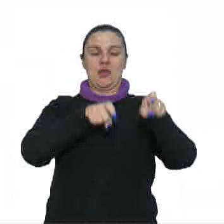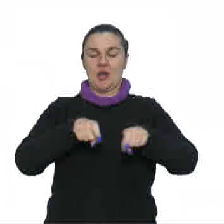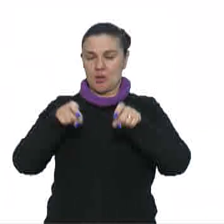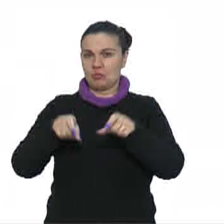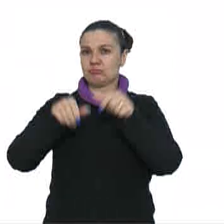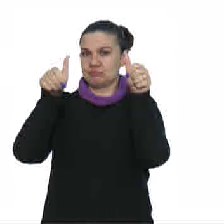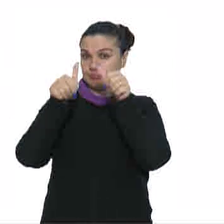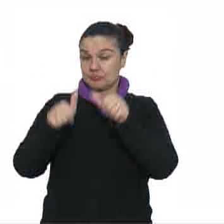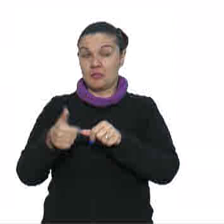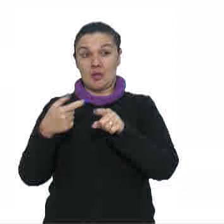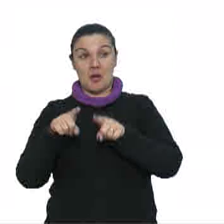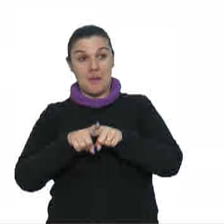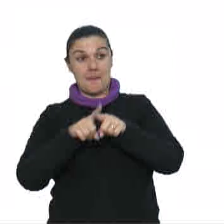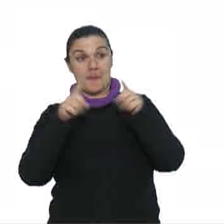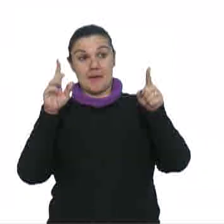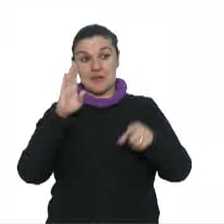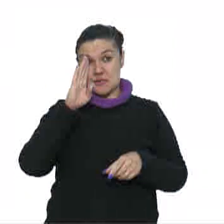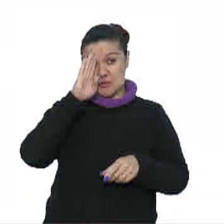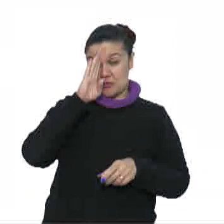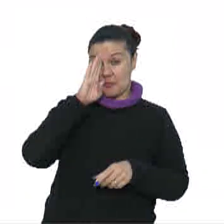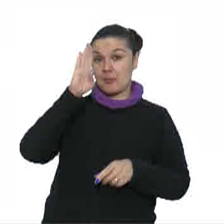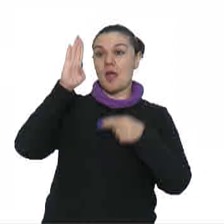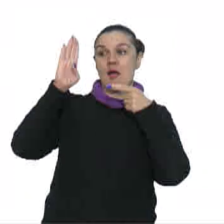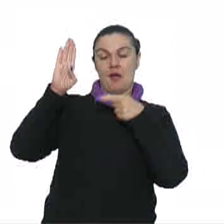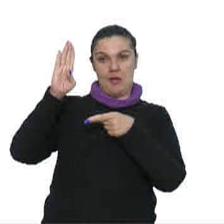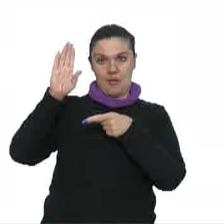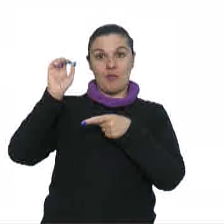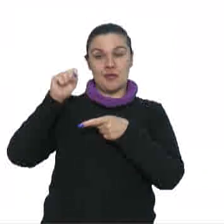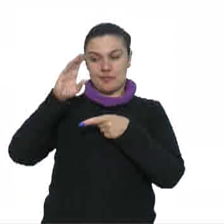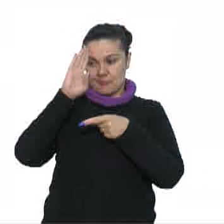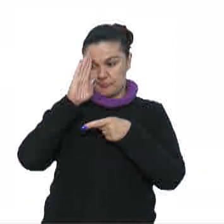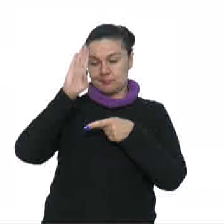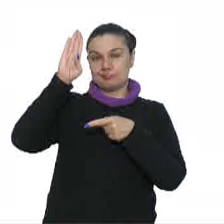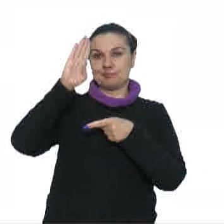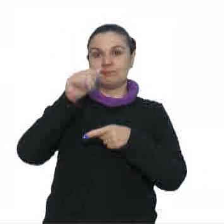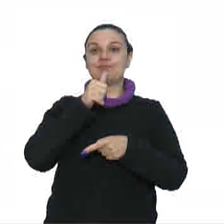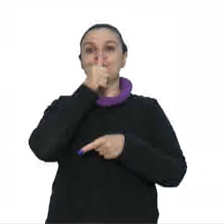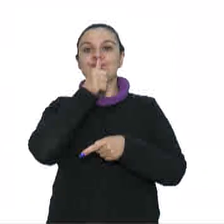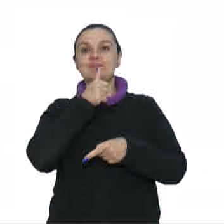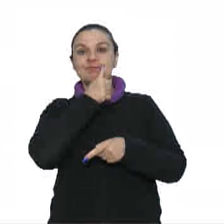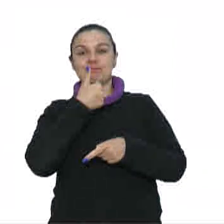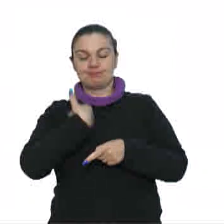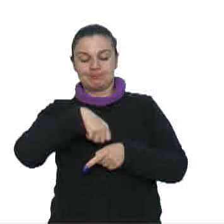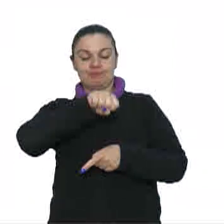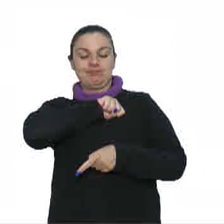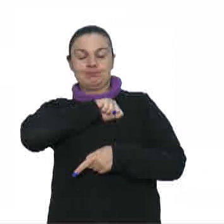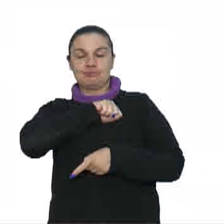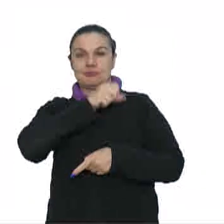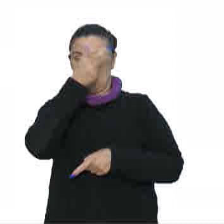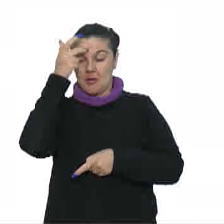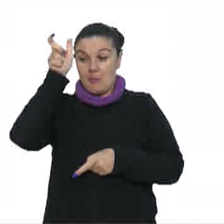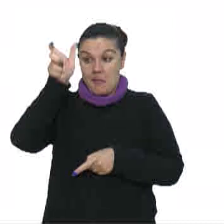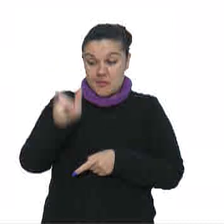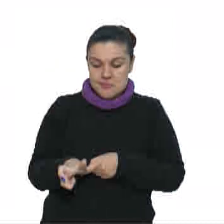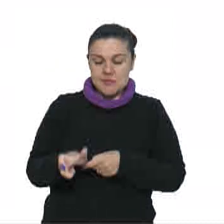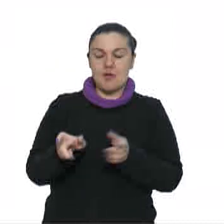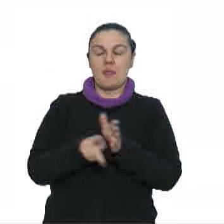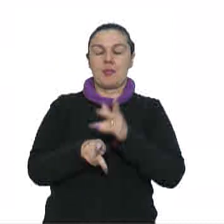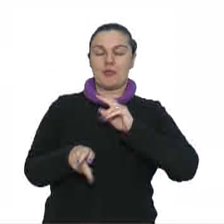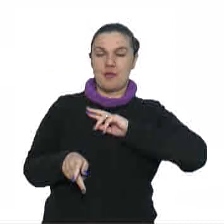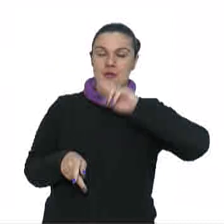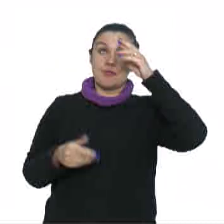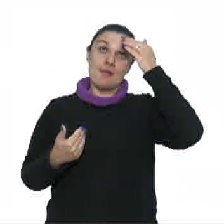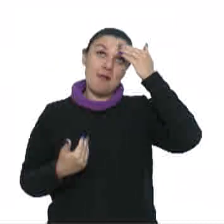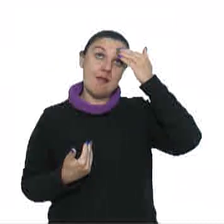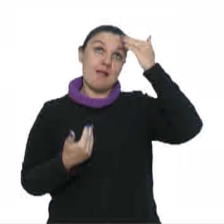várias. Mas, principalmente, agora entra o assunto, sacrifícios humanos em rituais religiosos, para agradar os